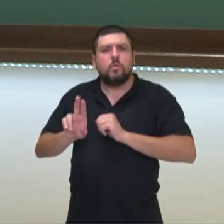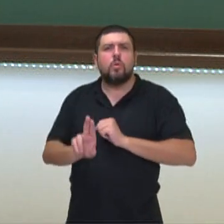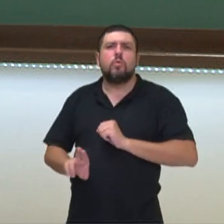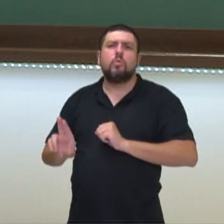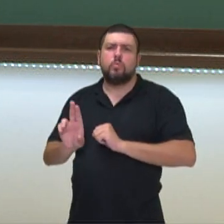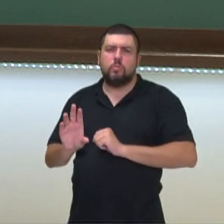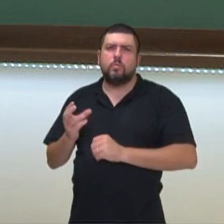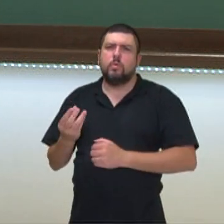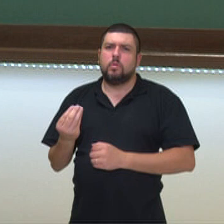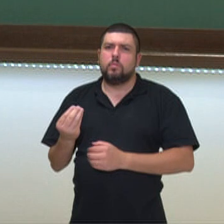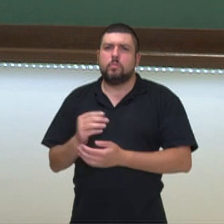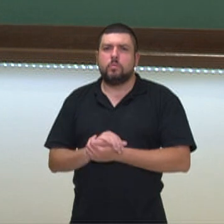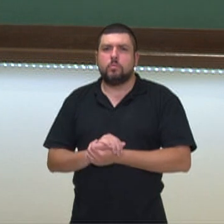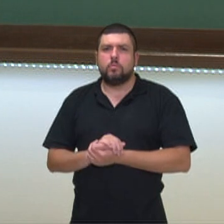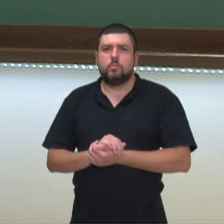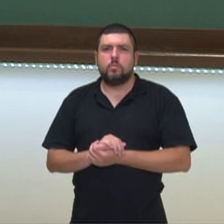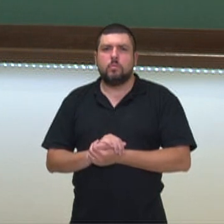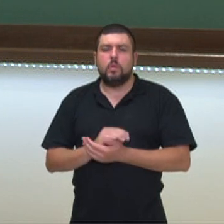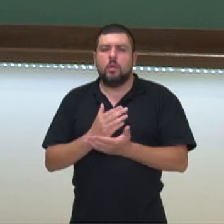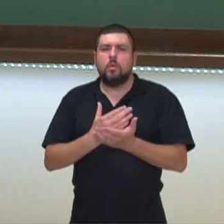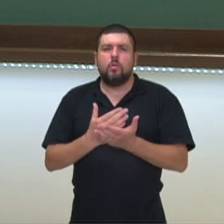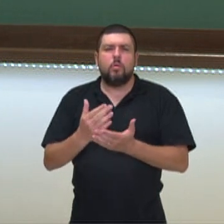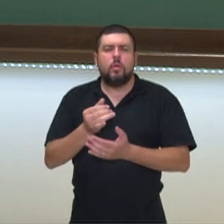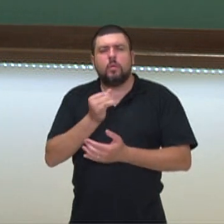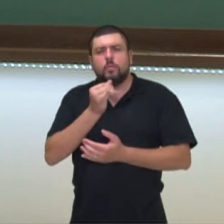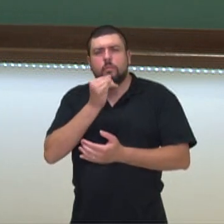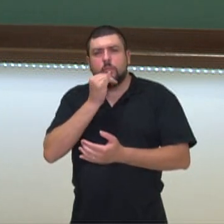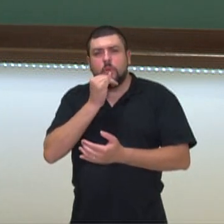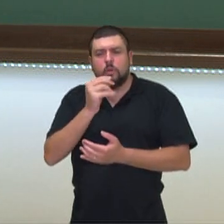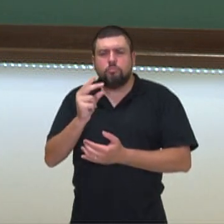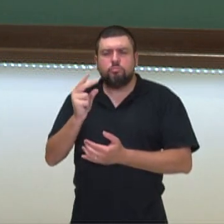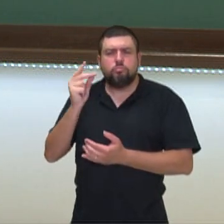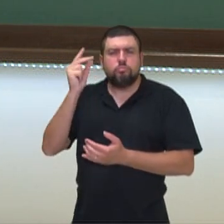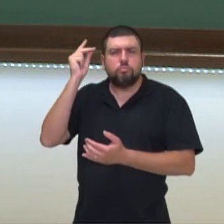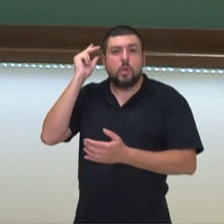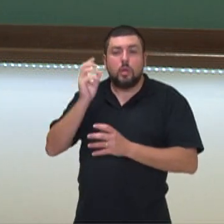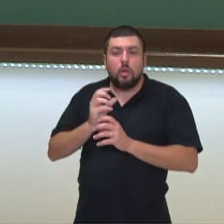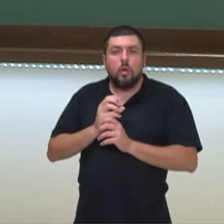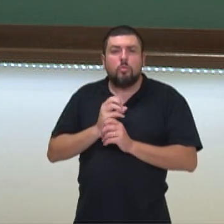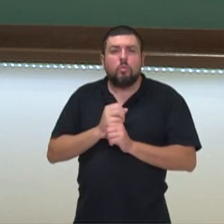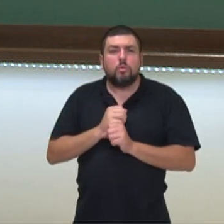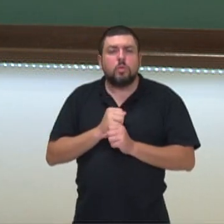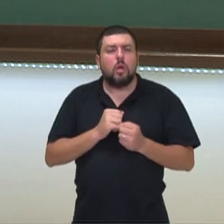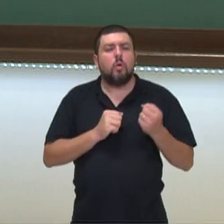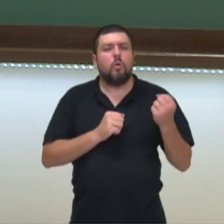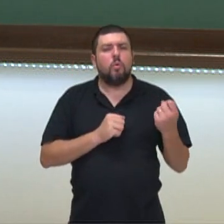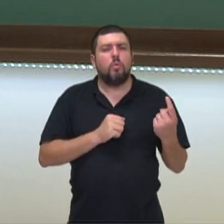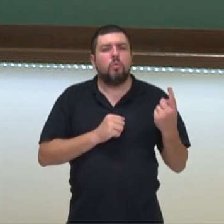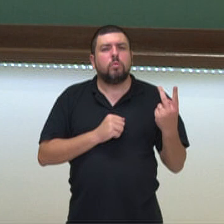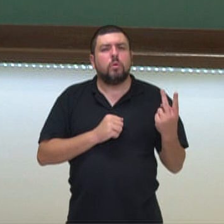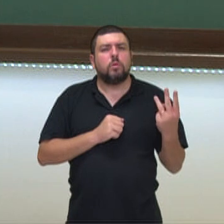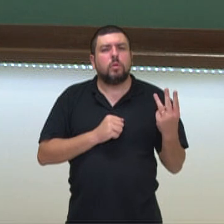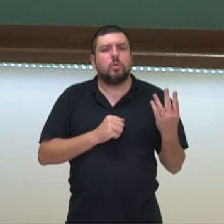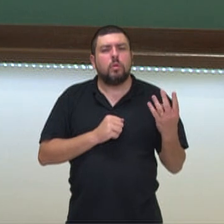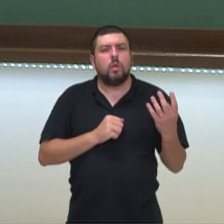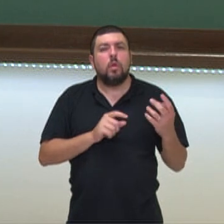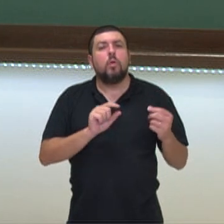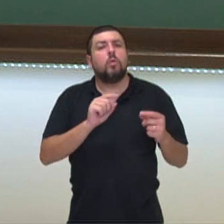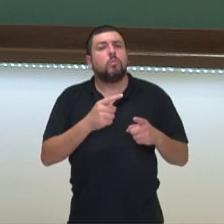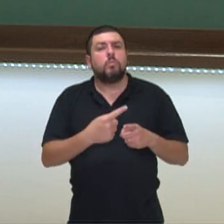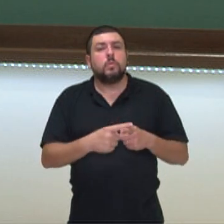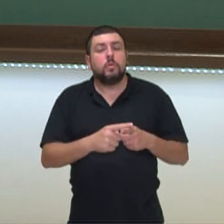do 10 lá na contagem, né? Porque o nosso sistema de numeração, ele é um agrupamento de 10 em